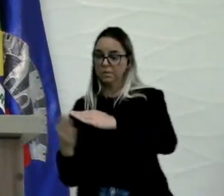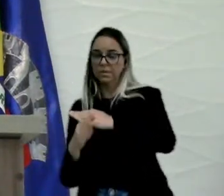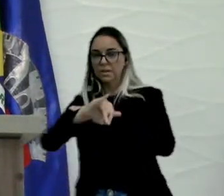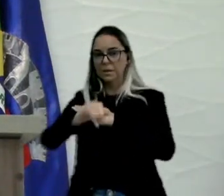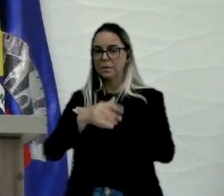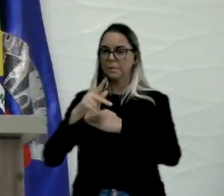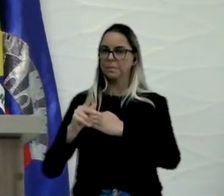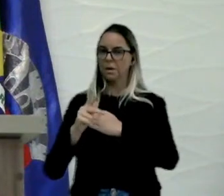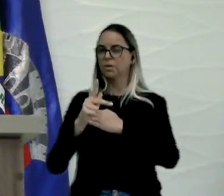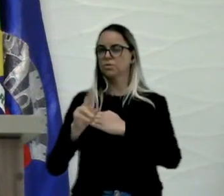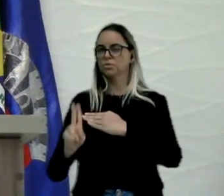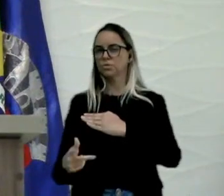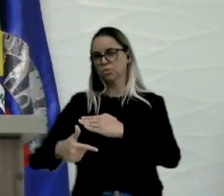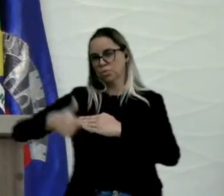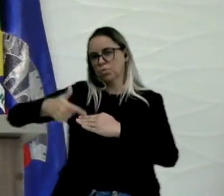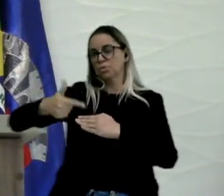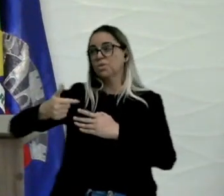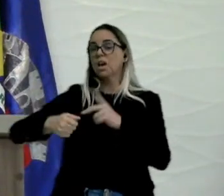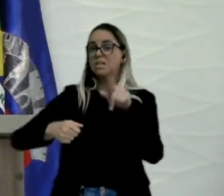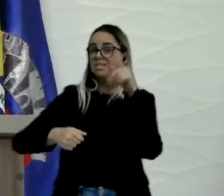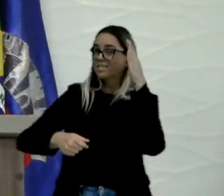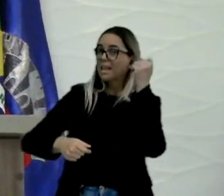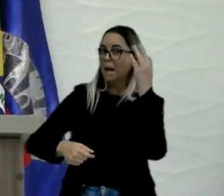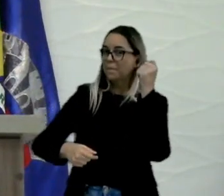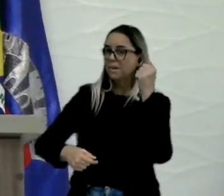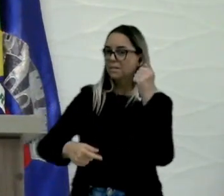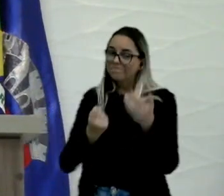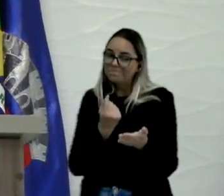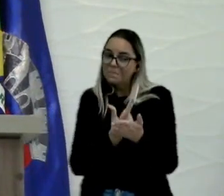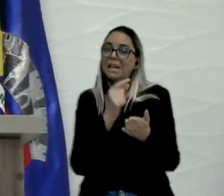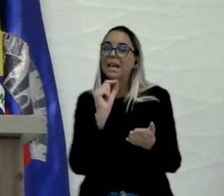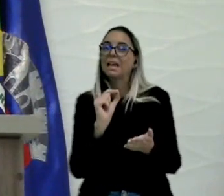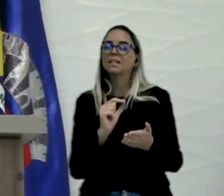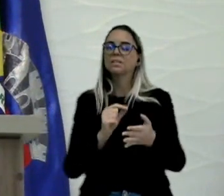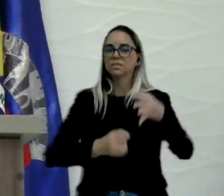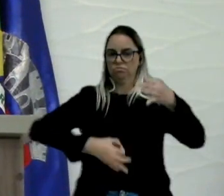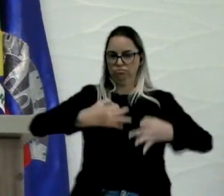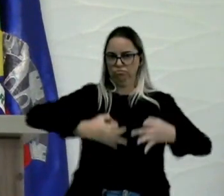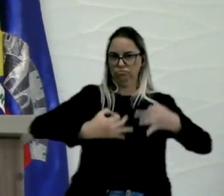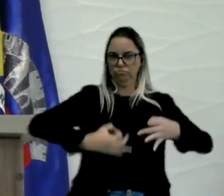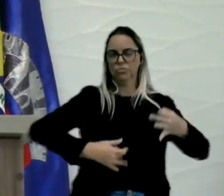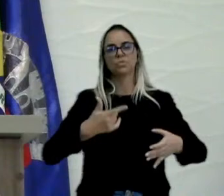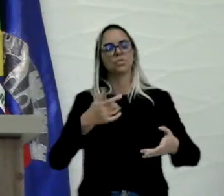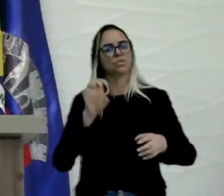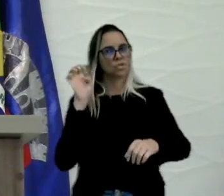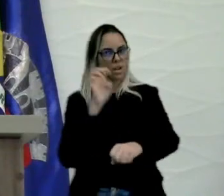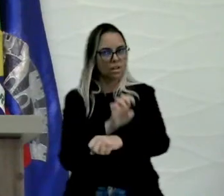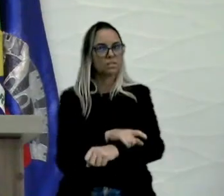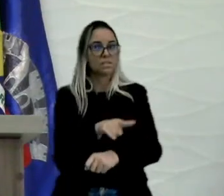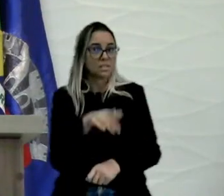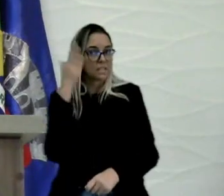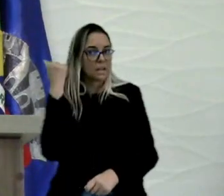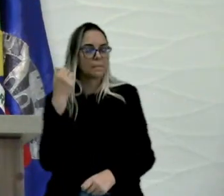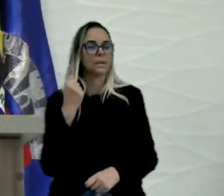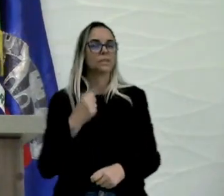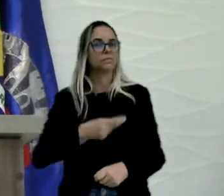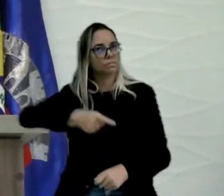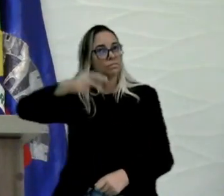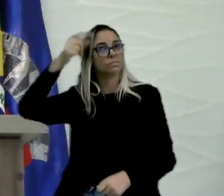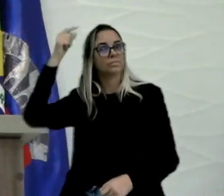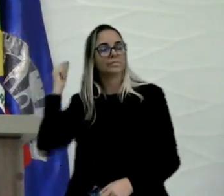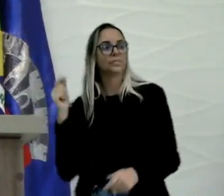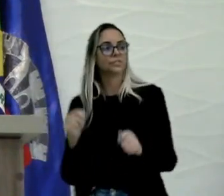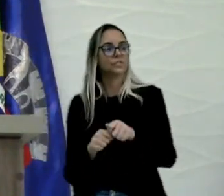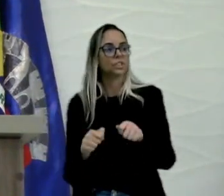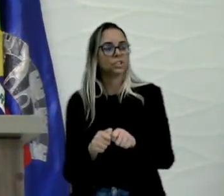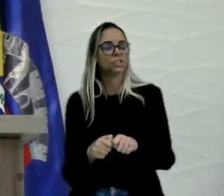excelência sabe muito bem que aquela obra foi embargada pelo Tribunal de Contas do Estado né quando estava sendo feito